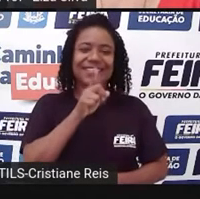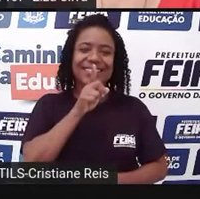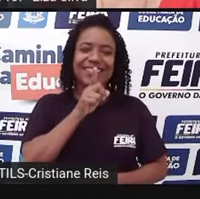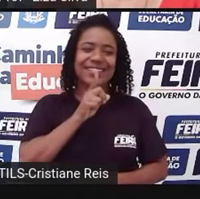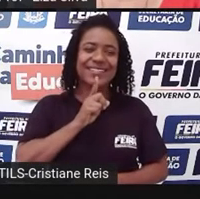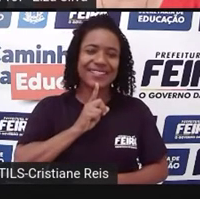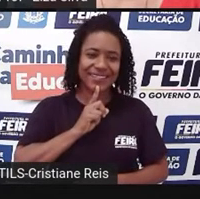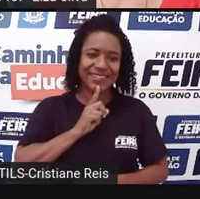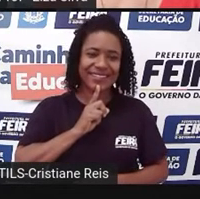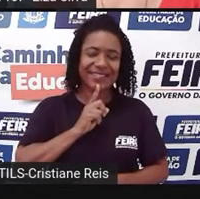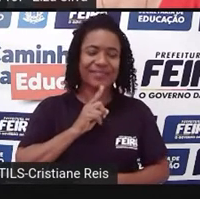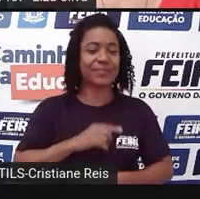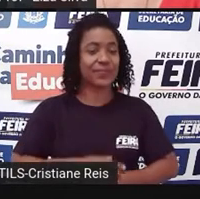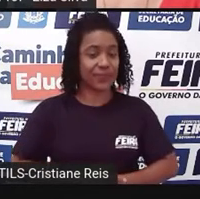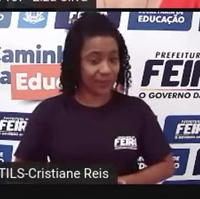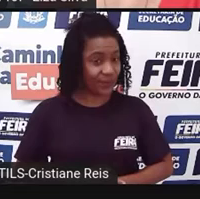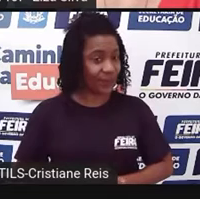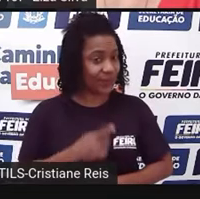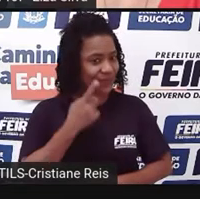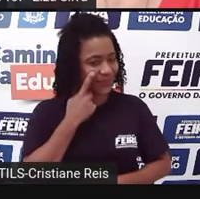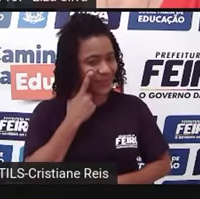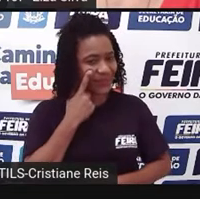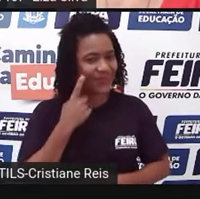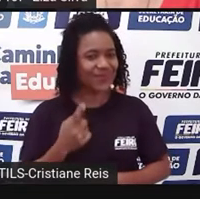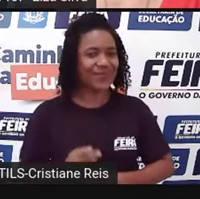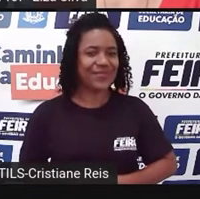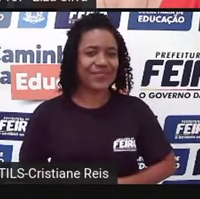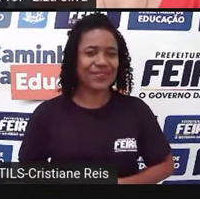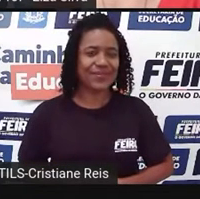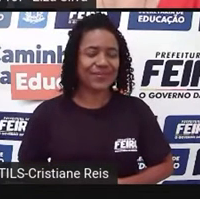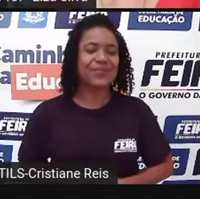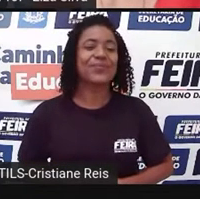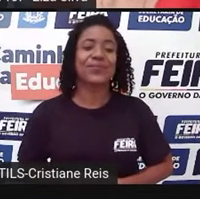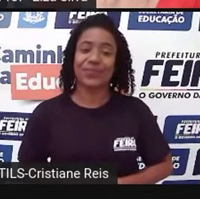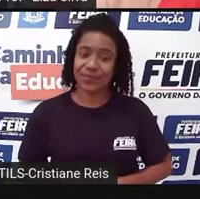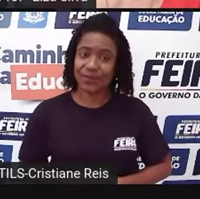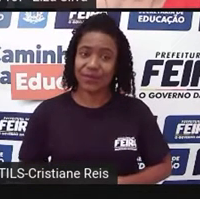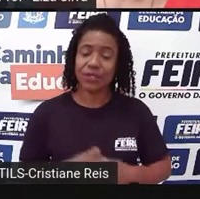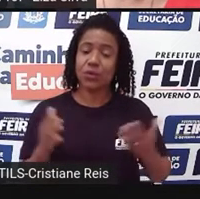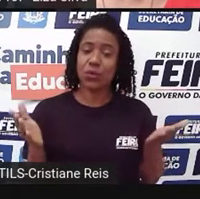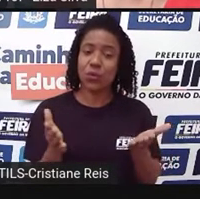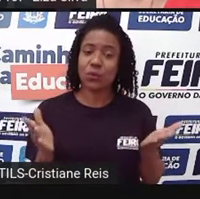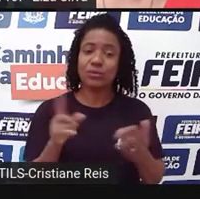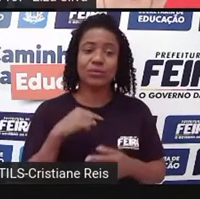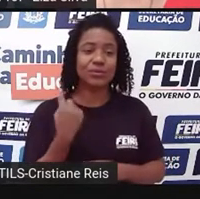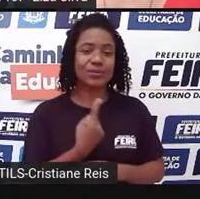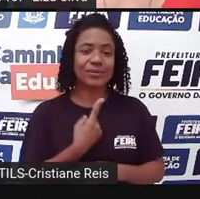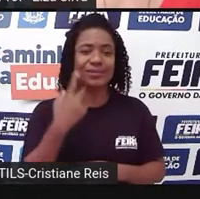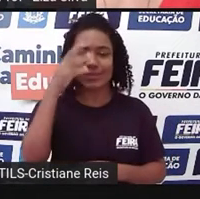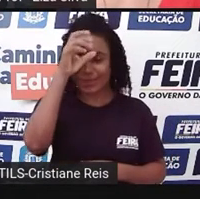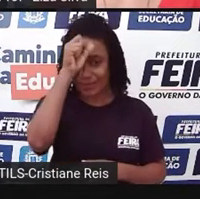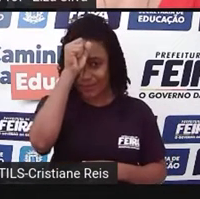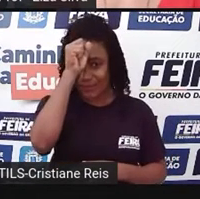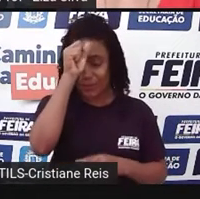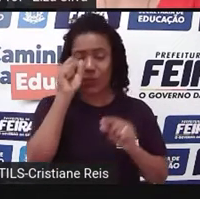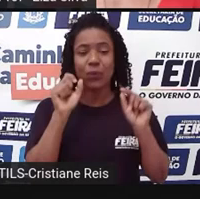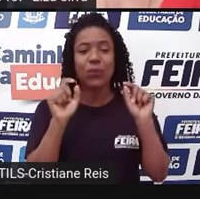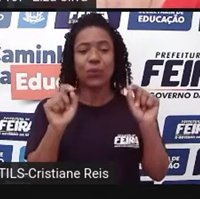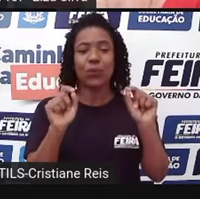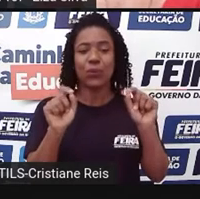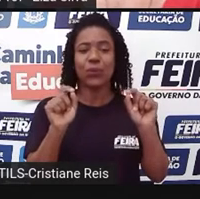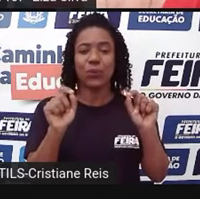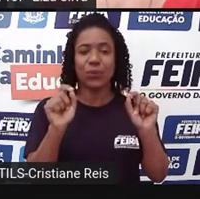Ok seu hora iogurte volante odeia o que é que nós vamos aprender hoje